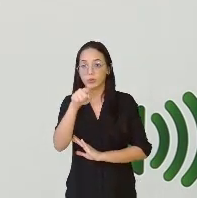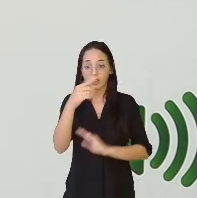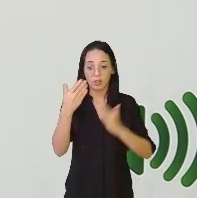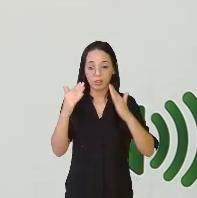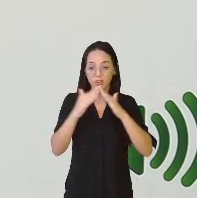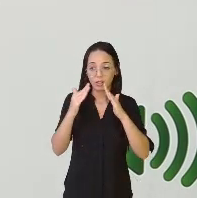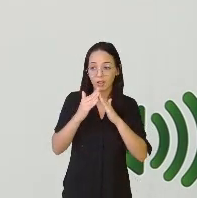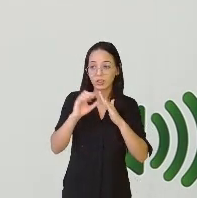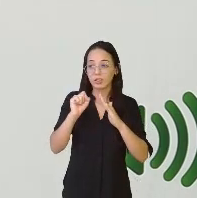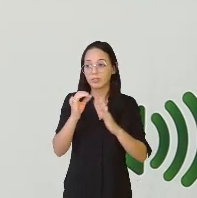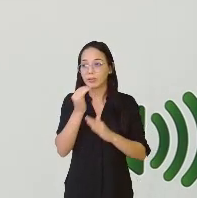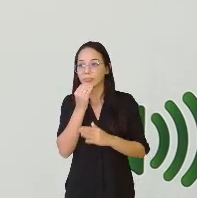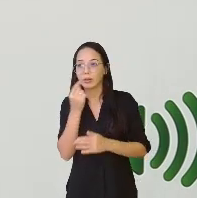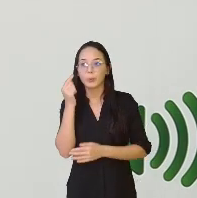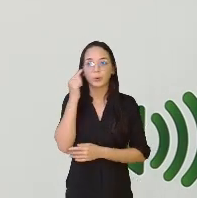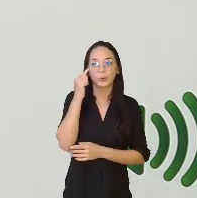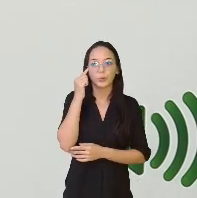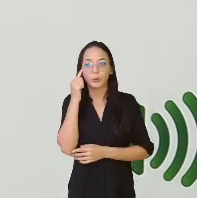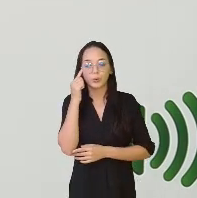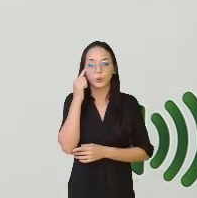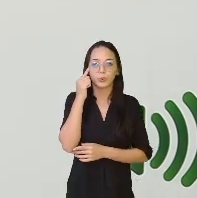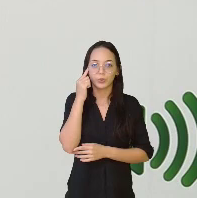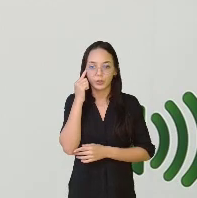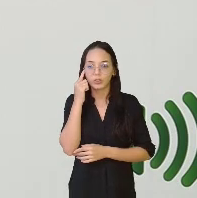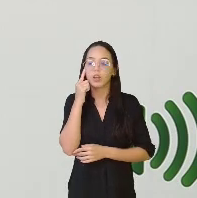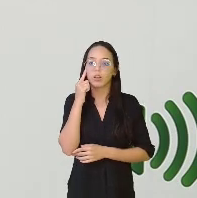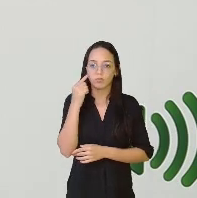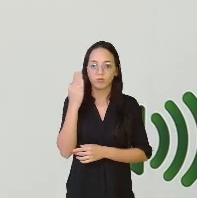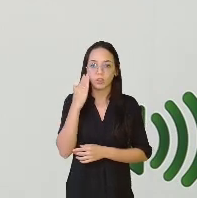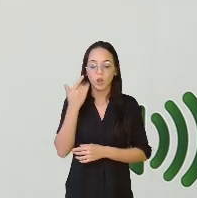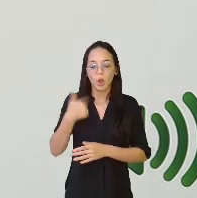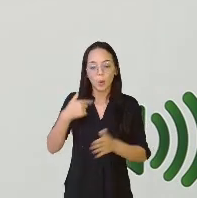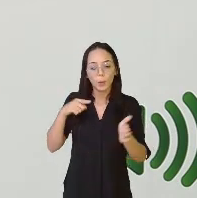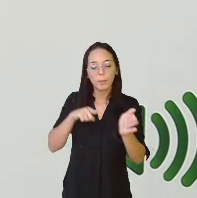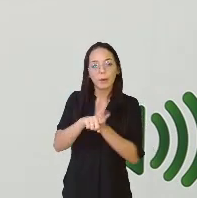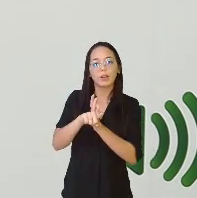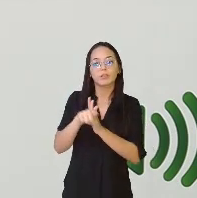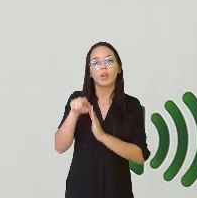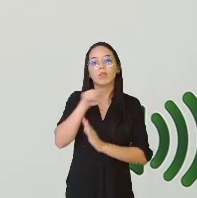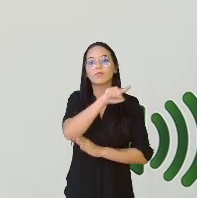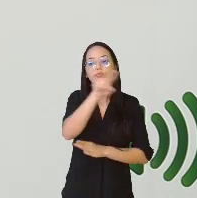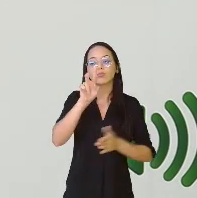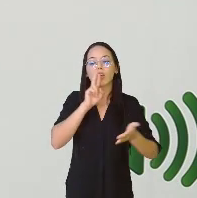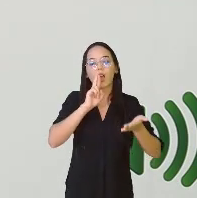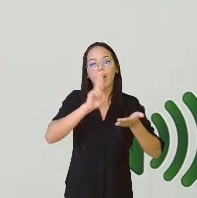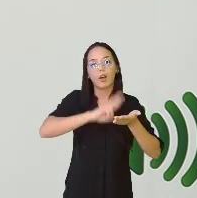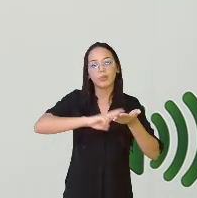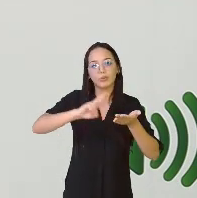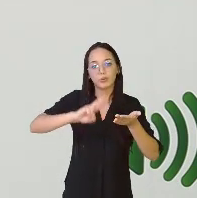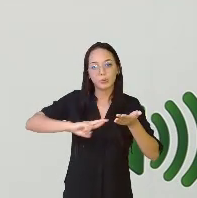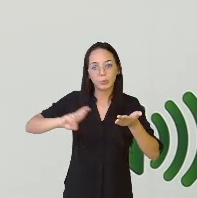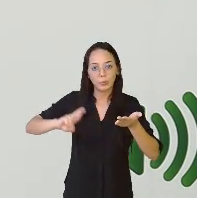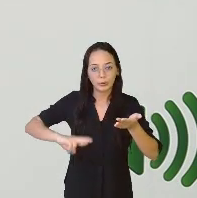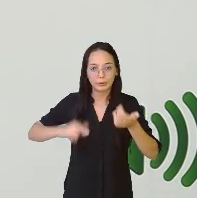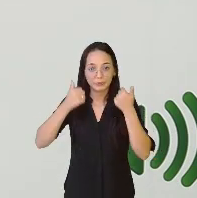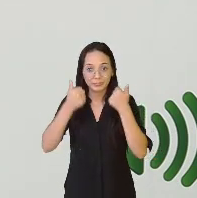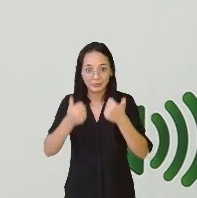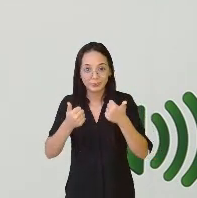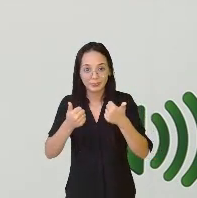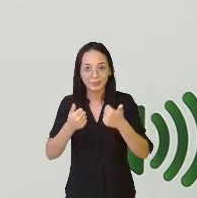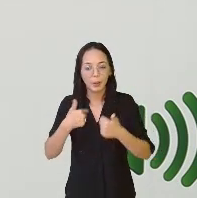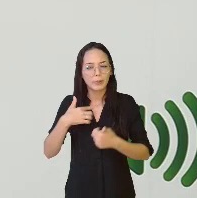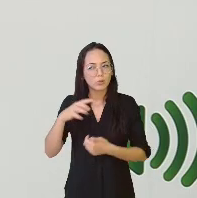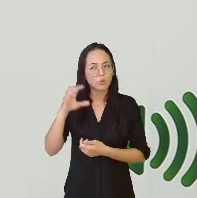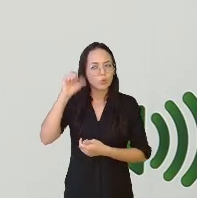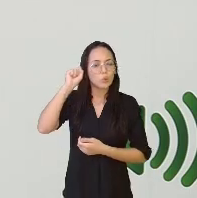casa tiver alguma dúvida. Eu vou lançar a pergunta e você aí da sua casa vai responder bem alto para